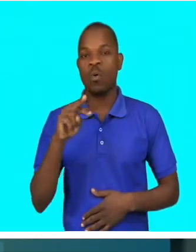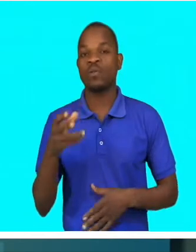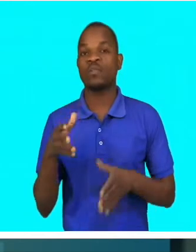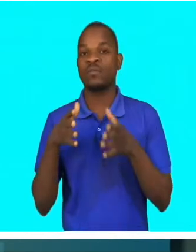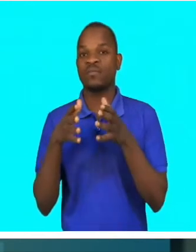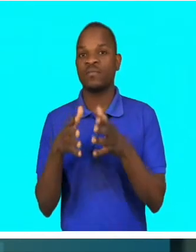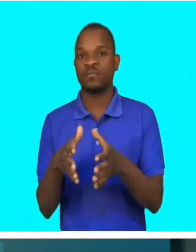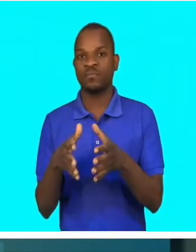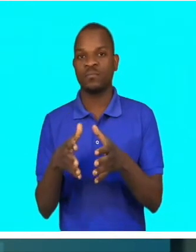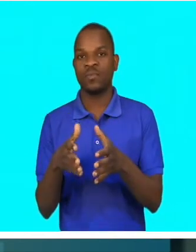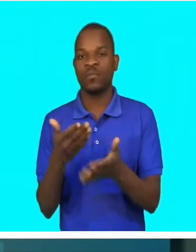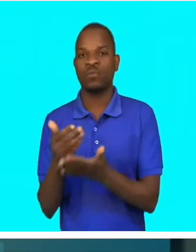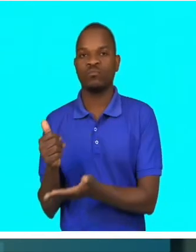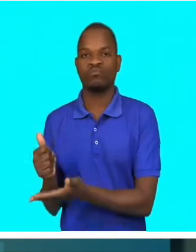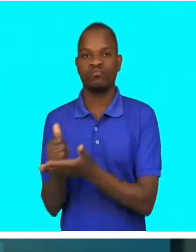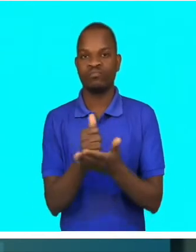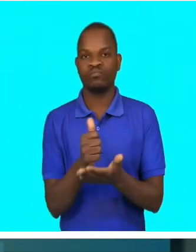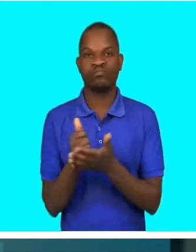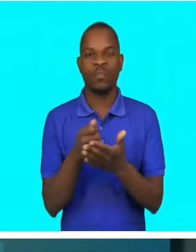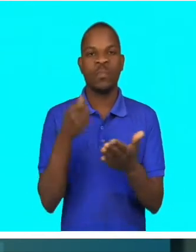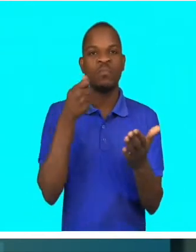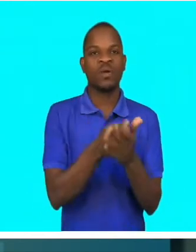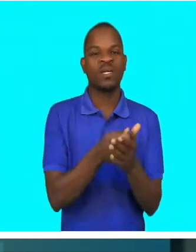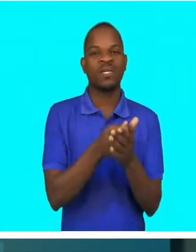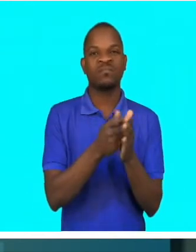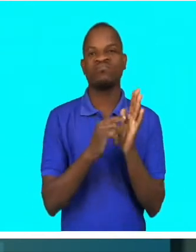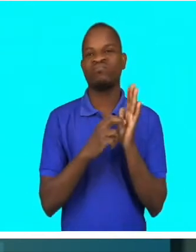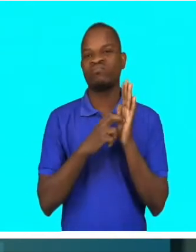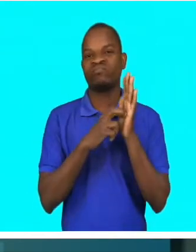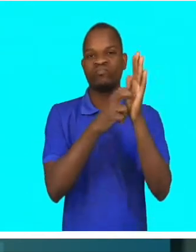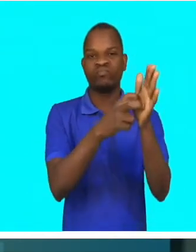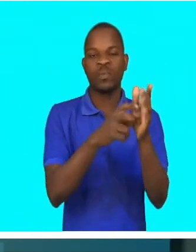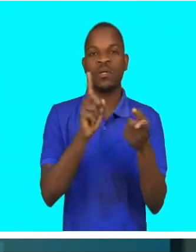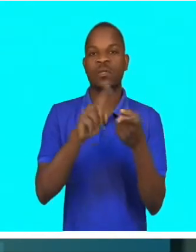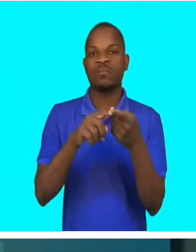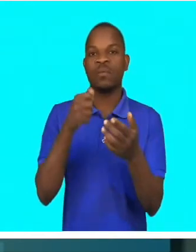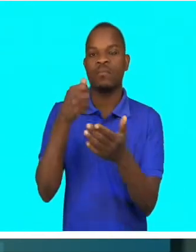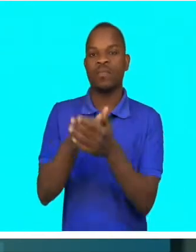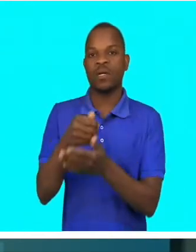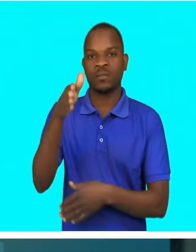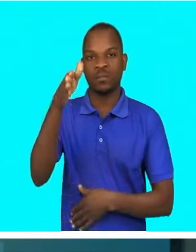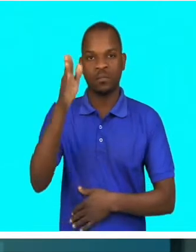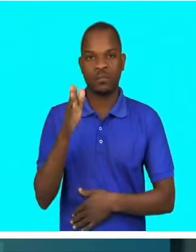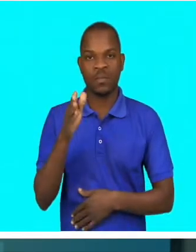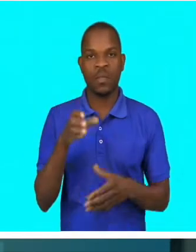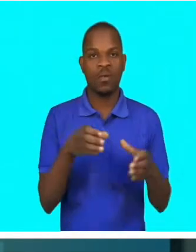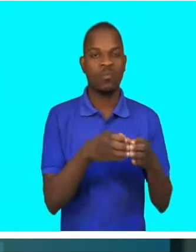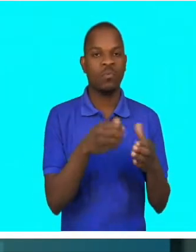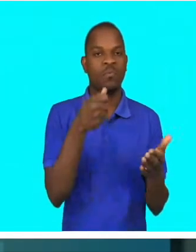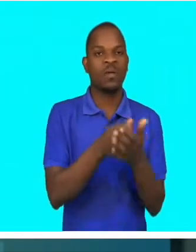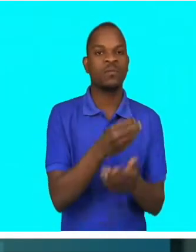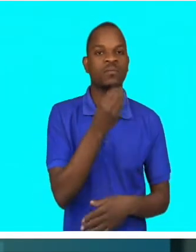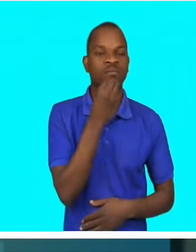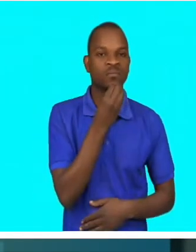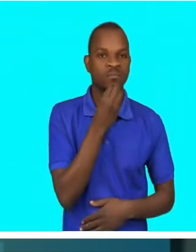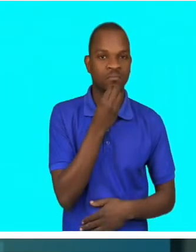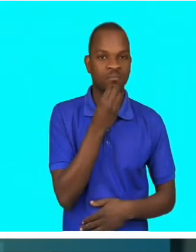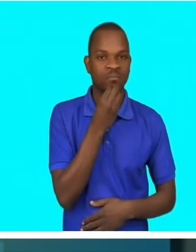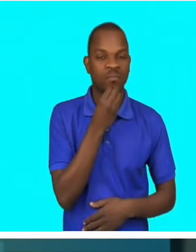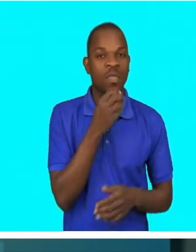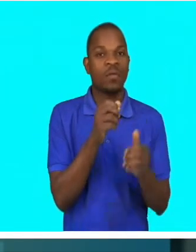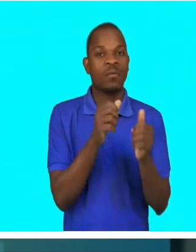Moçambicana de Futebol custeia as passagens aéreas, custeia as hospedagens. Os clubes só pagam alimentação